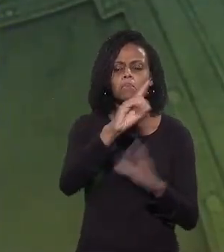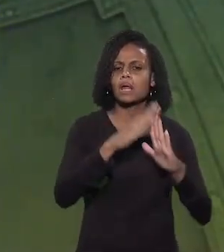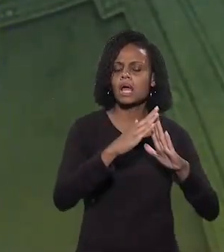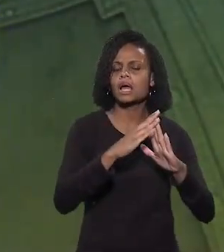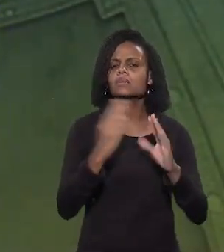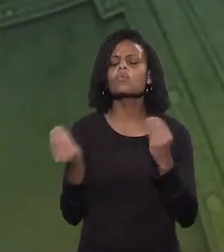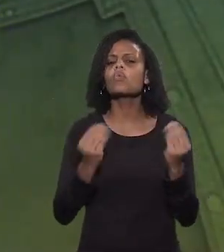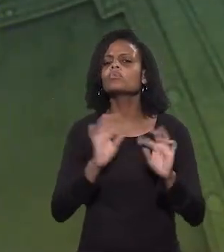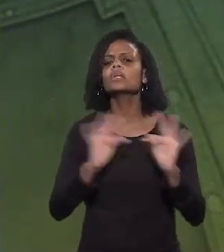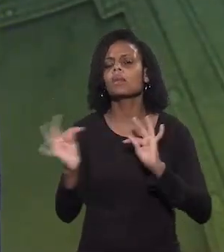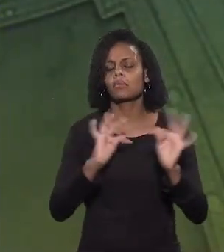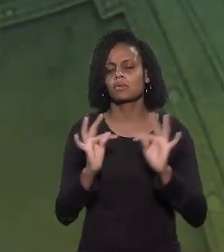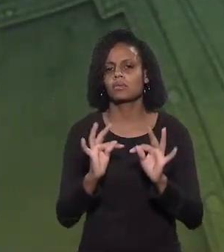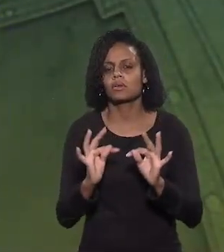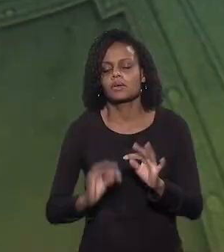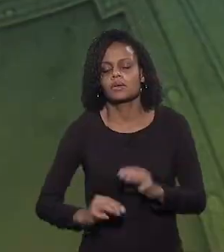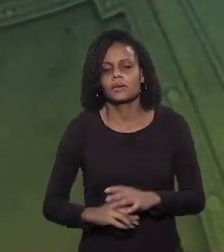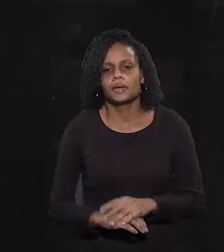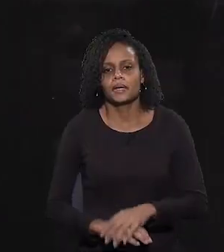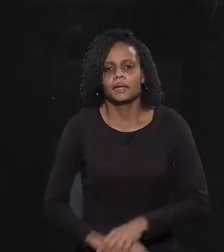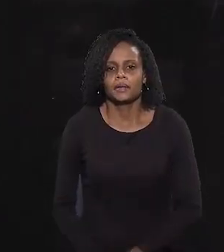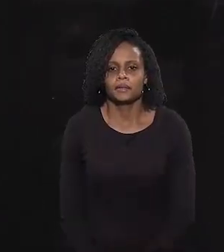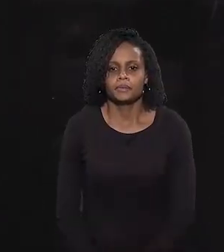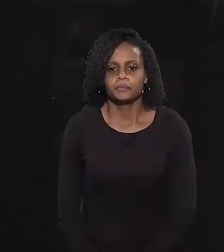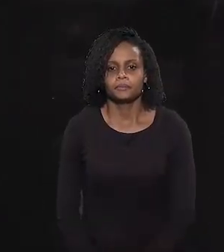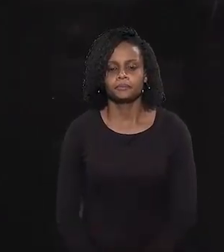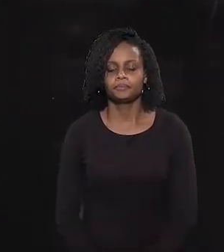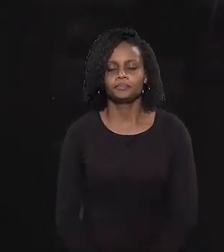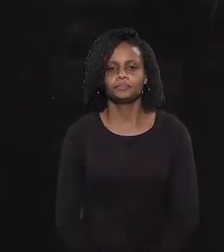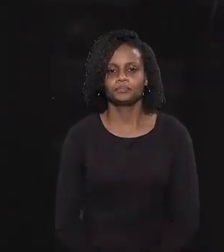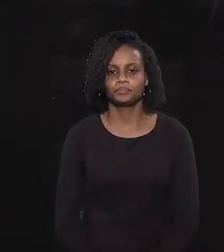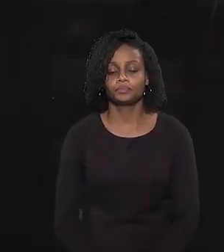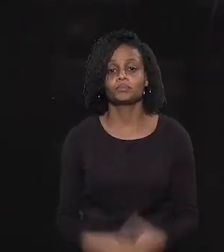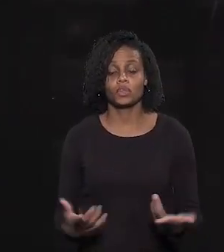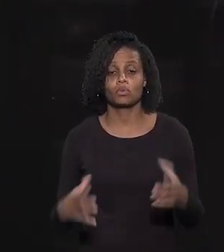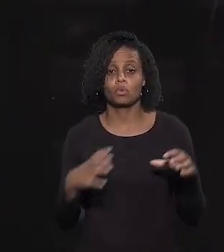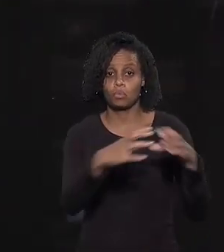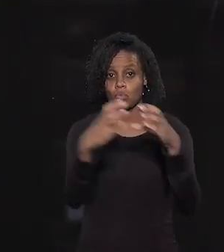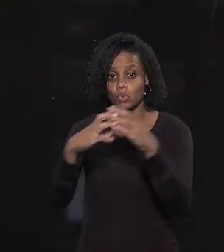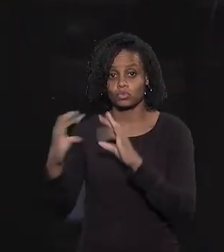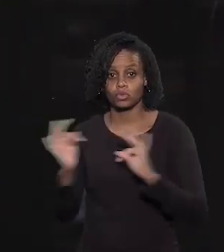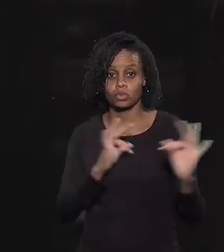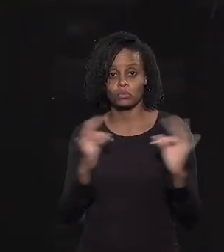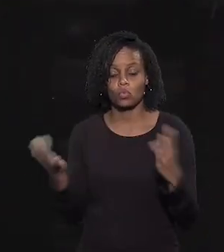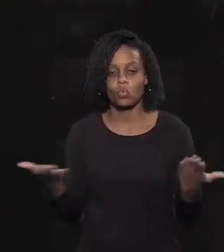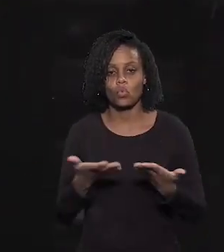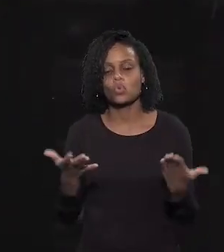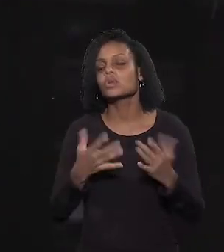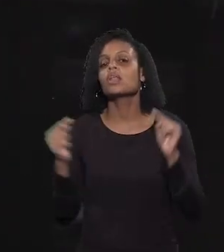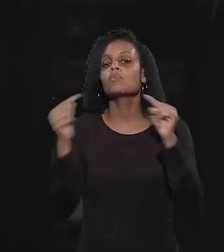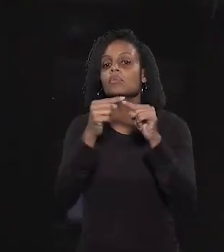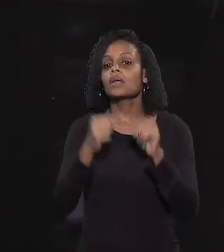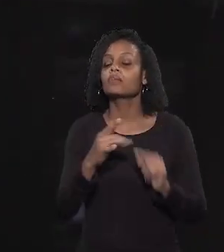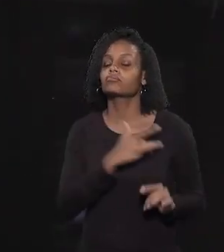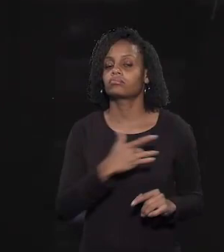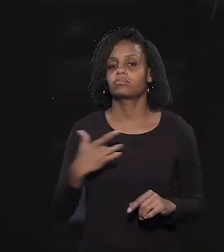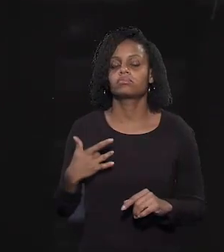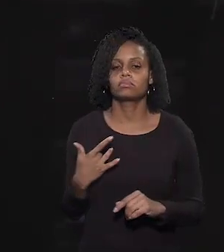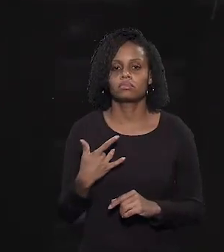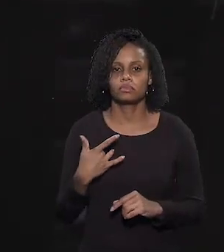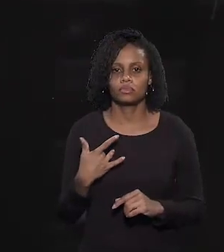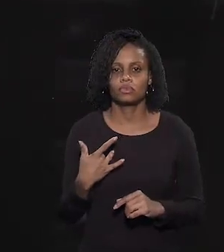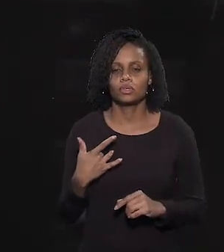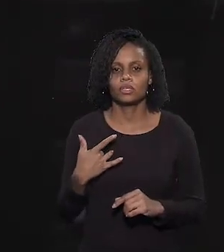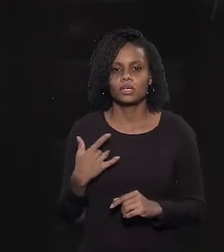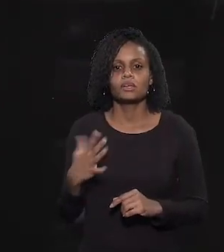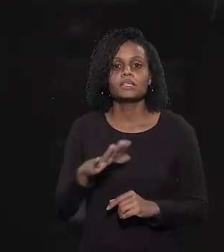é que é feita o tratamento? Então, primeiro que as comunidades terapêuticas hoje elas estão ligadas à